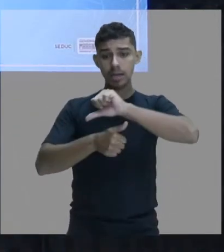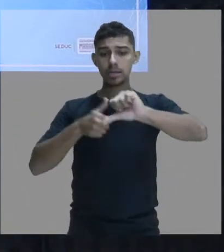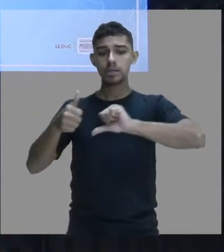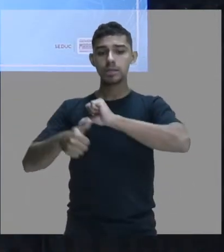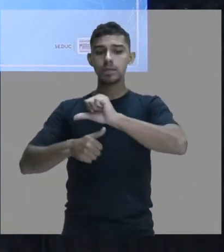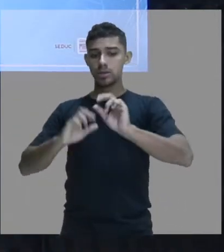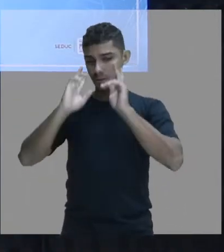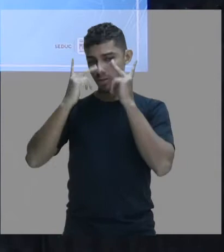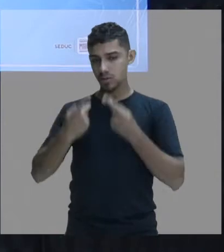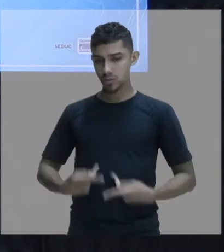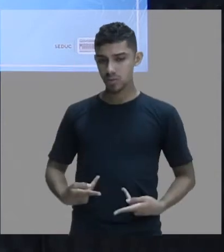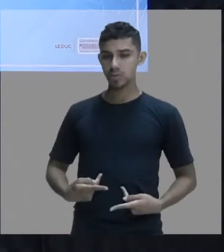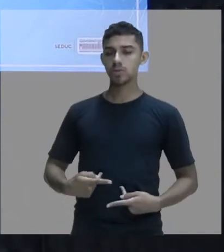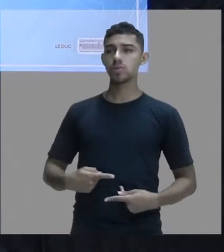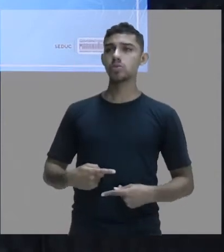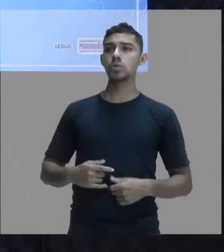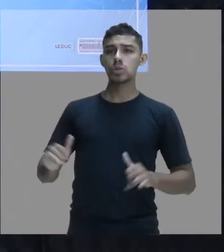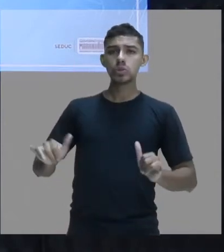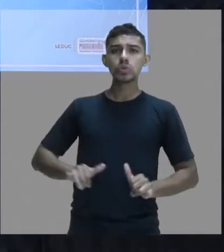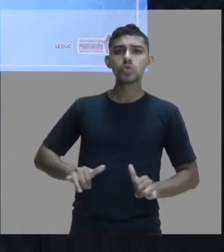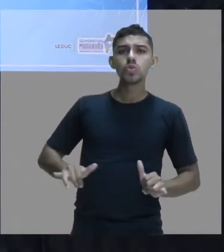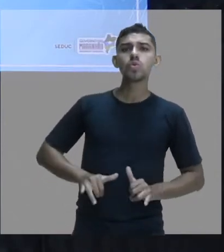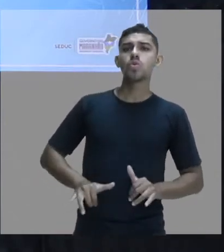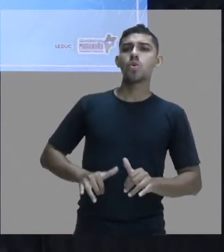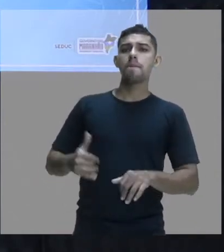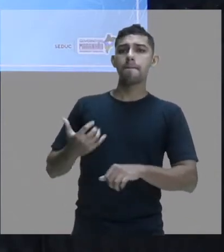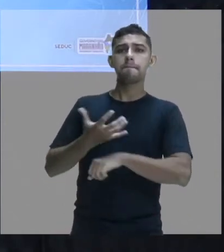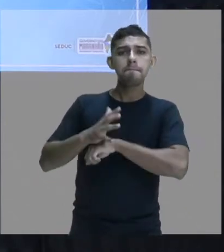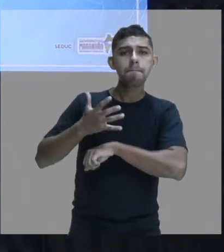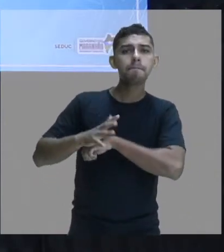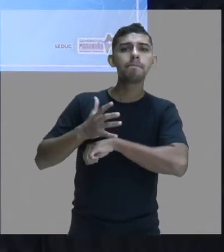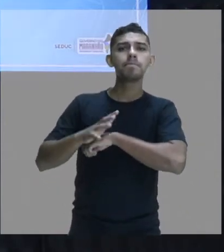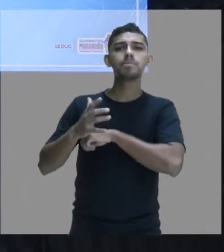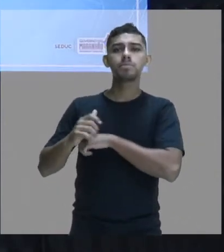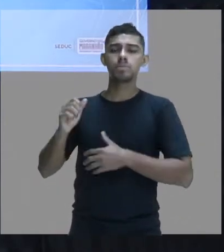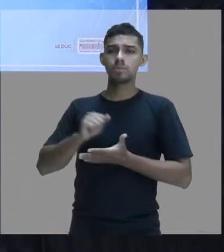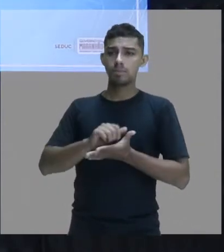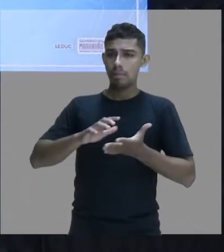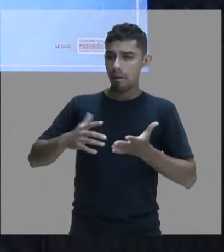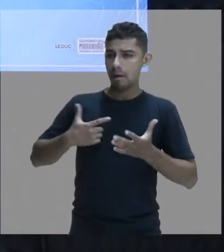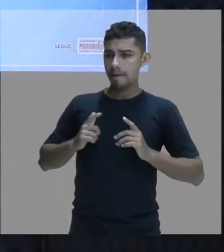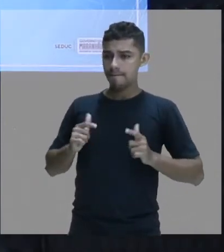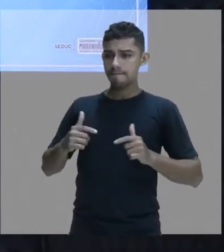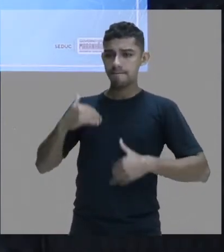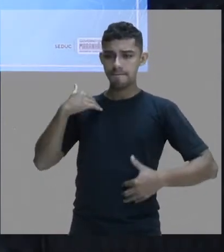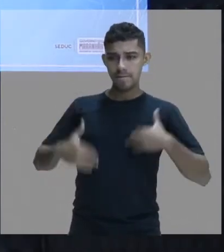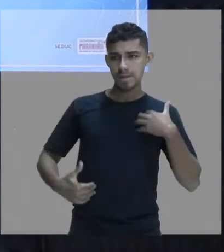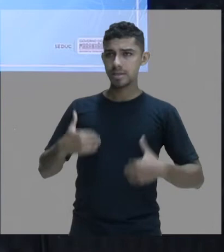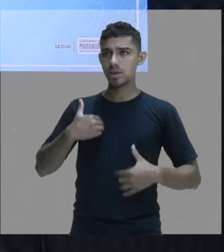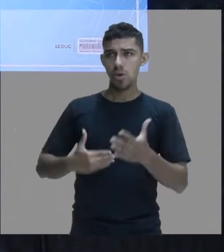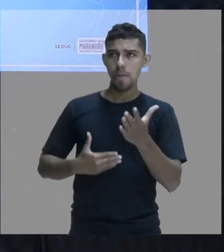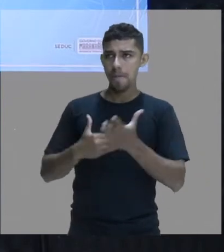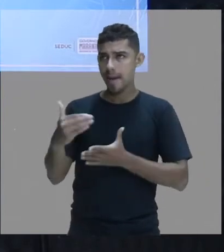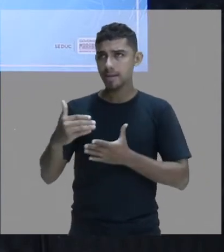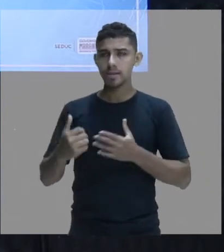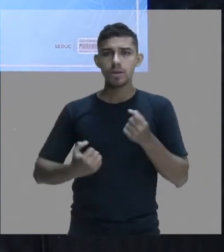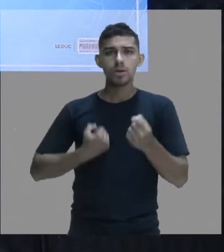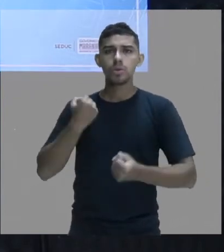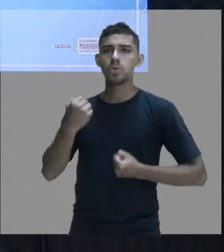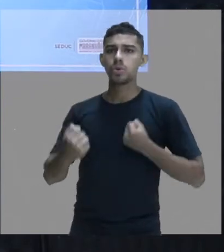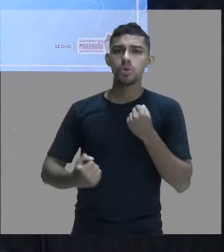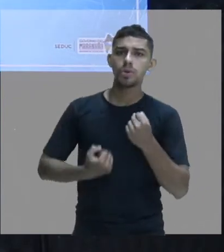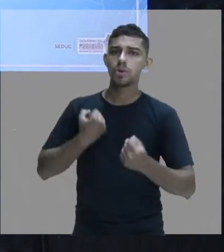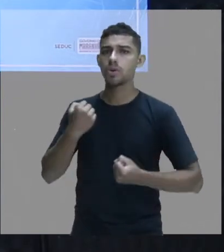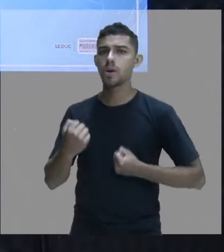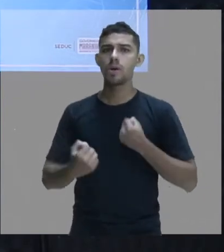ser humano sofre logo quando ele está praticando a atividade física. Ele está aqui praticando uma atividade física, começa a correr, por exemplo,